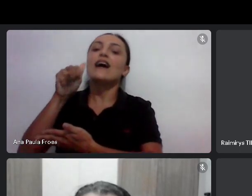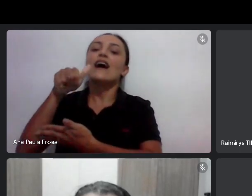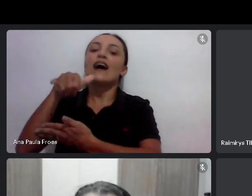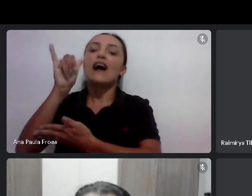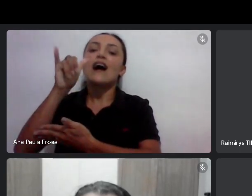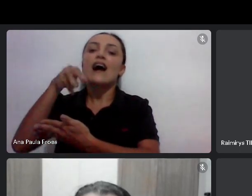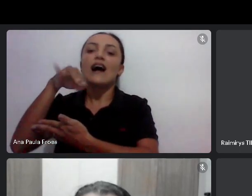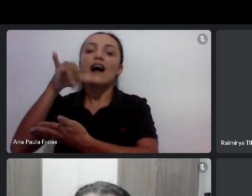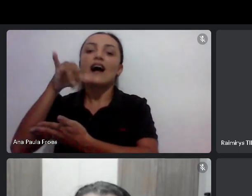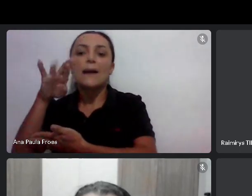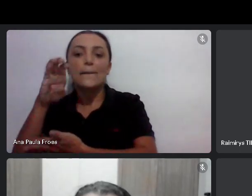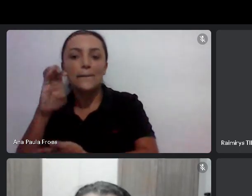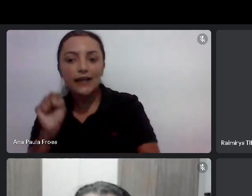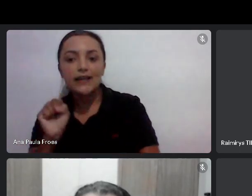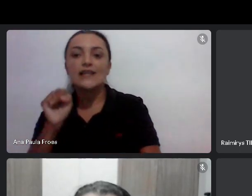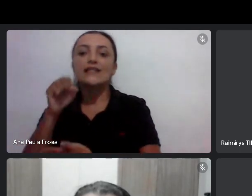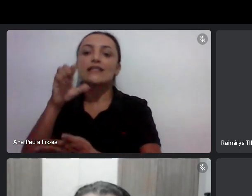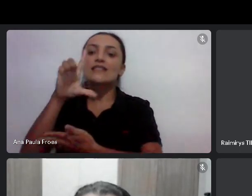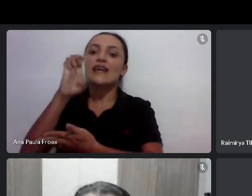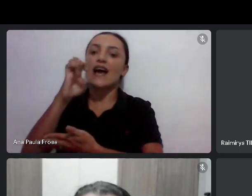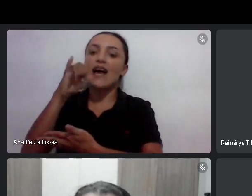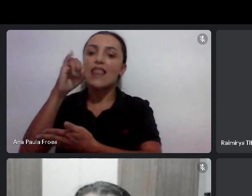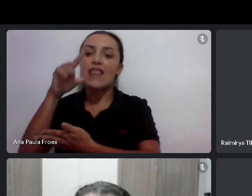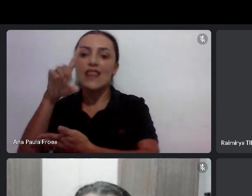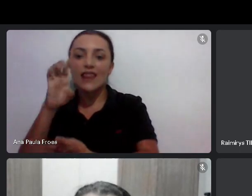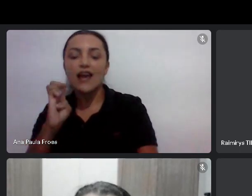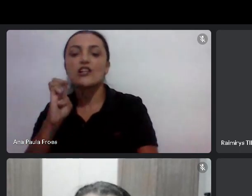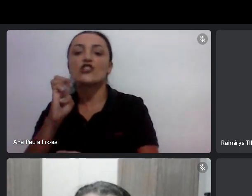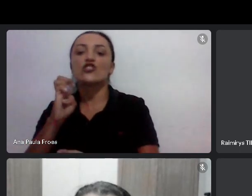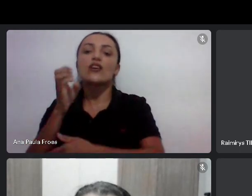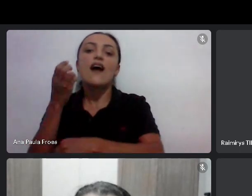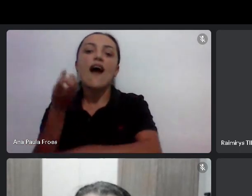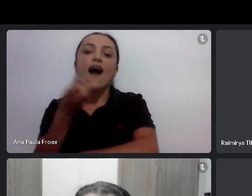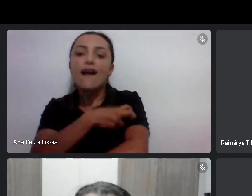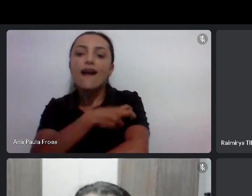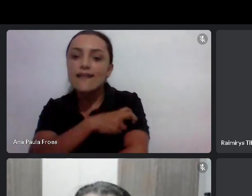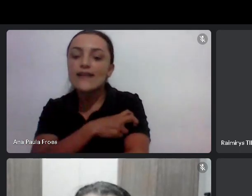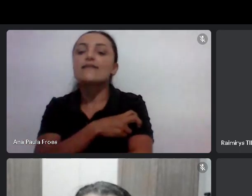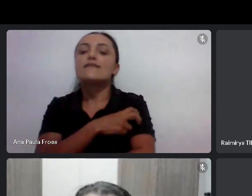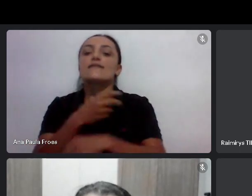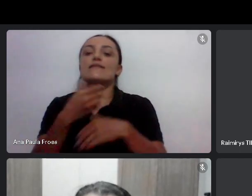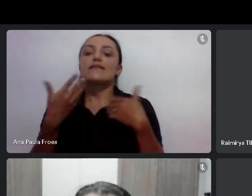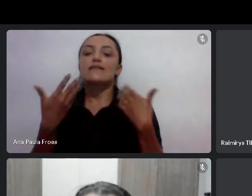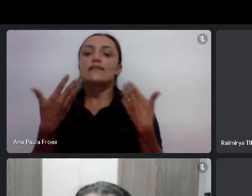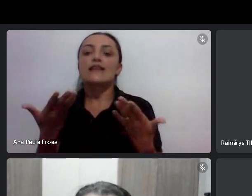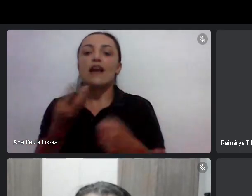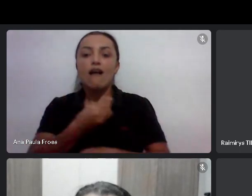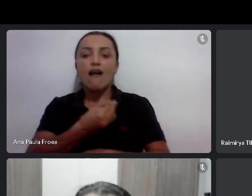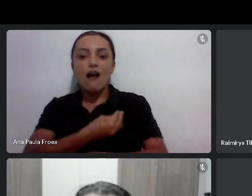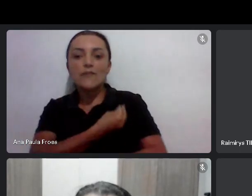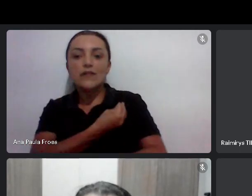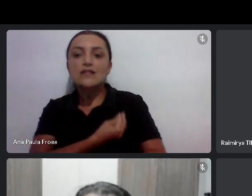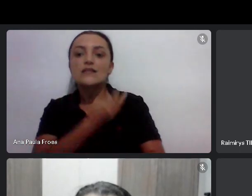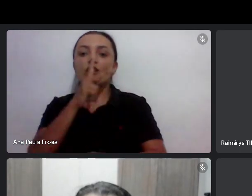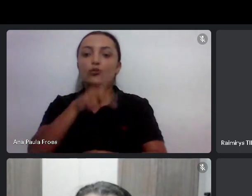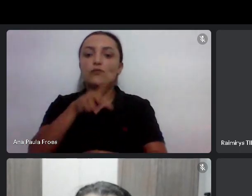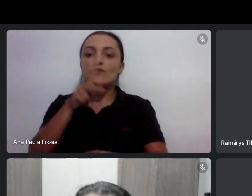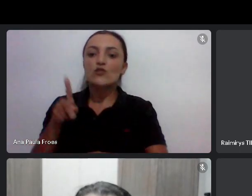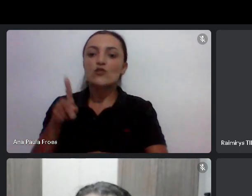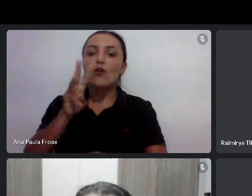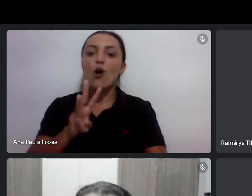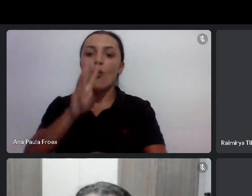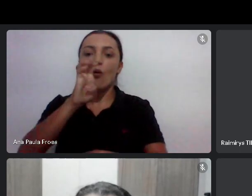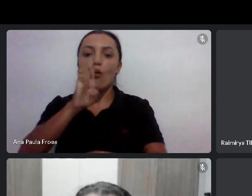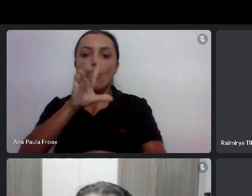a Leidiane, a Cris Paula. Temos a presença aqui do professor Wellington Joner, obrigada